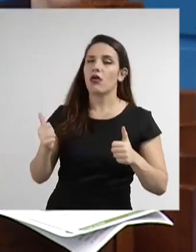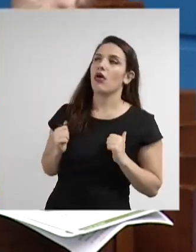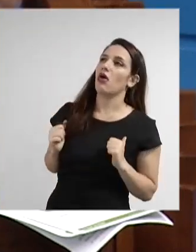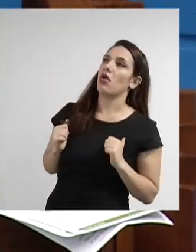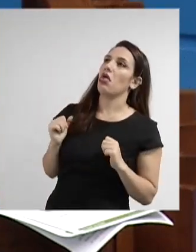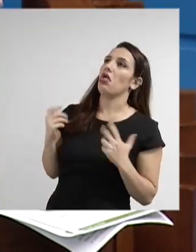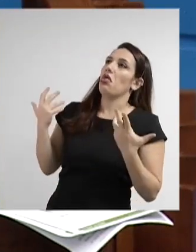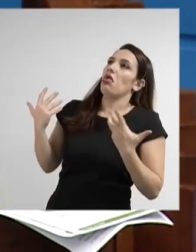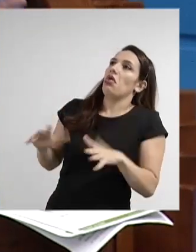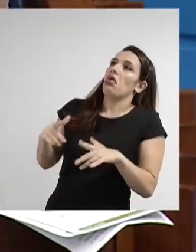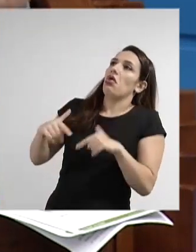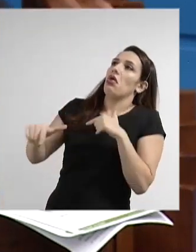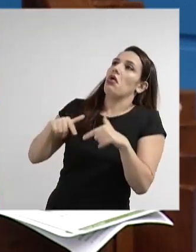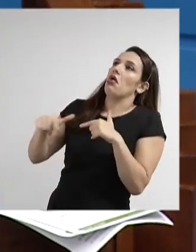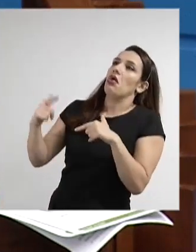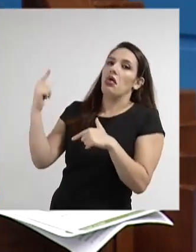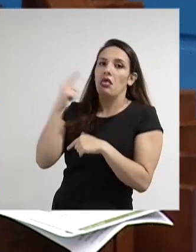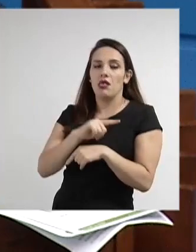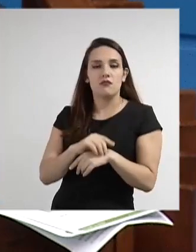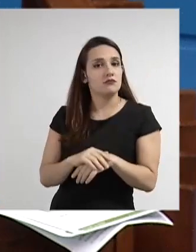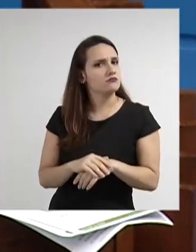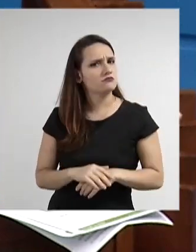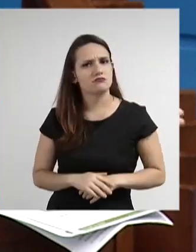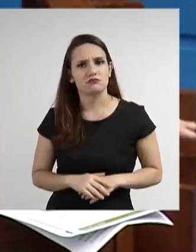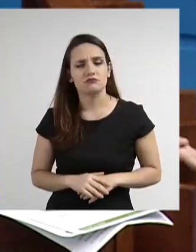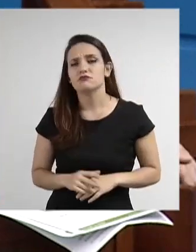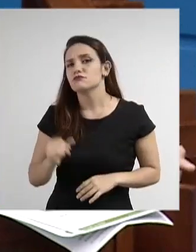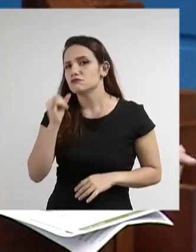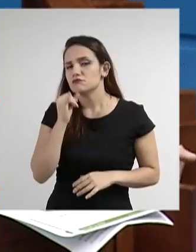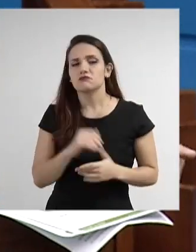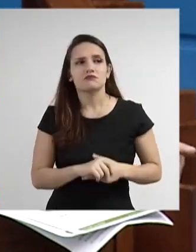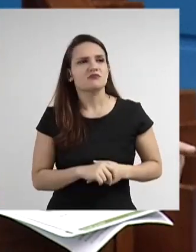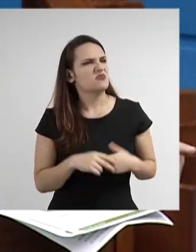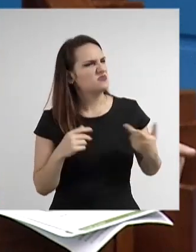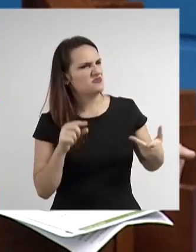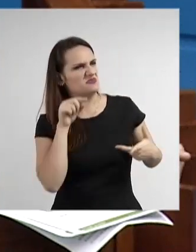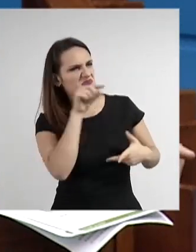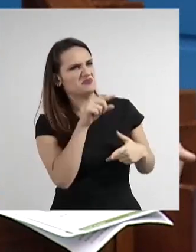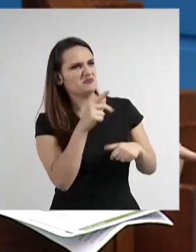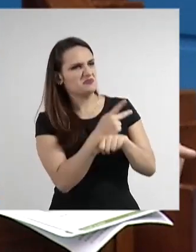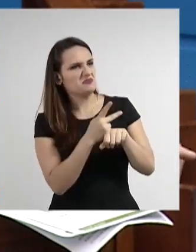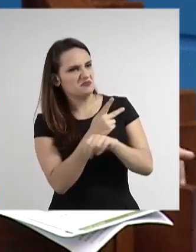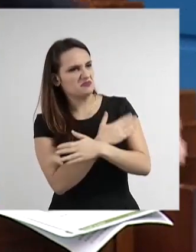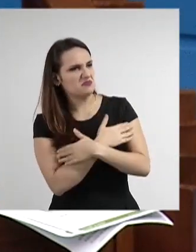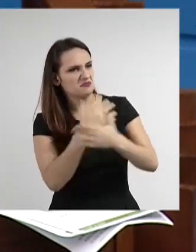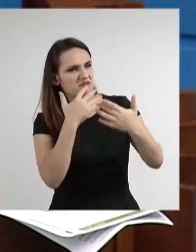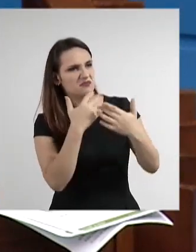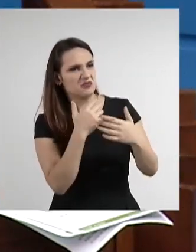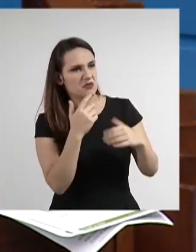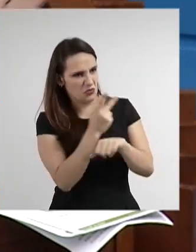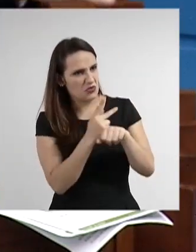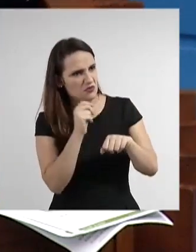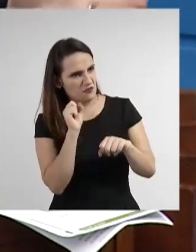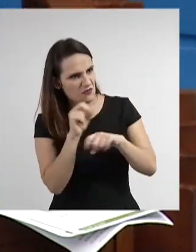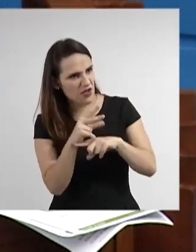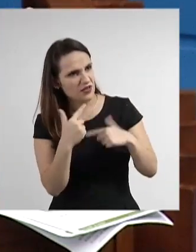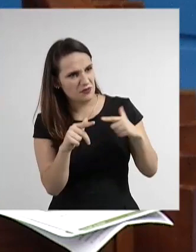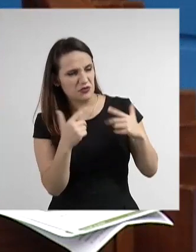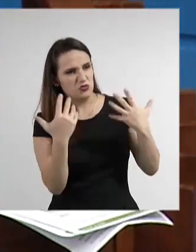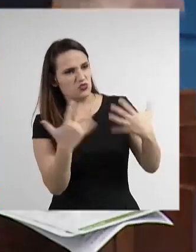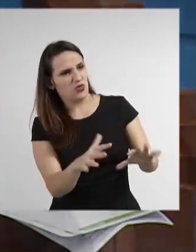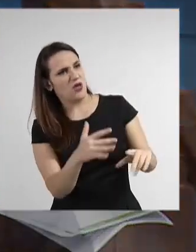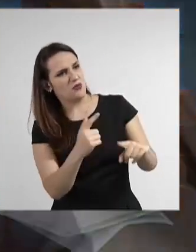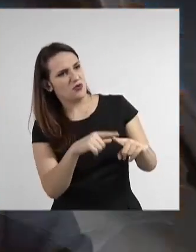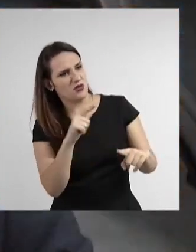de trabalhar para receber o Bolsa Família, que aquela pessoa que estava procurando emprego não vai procurar mais, porque agora recebe Bolsa